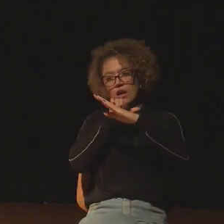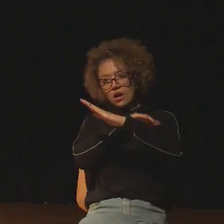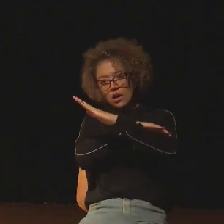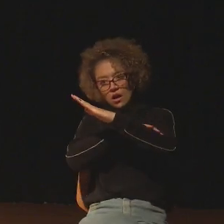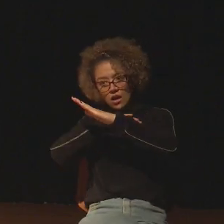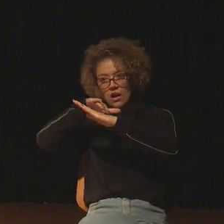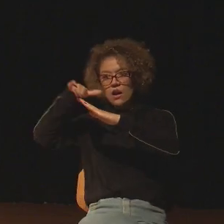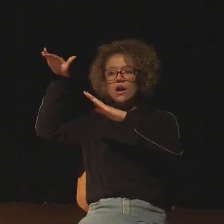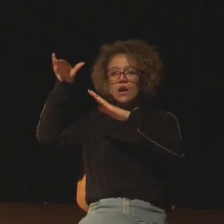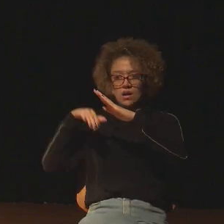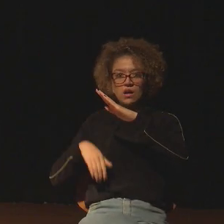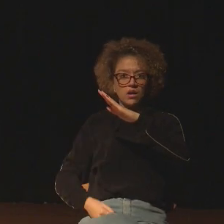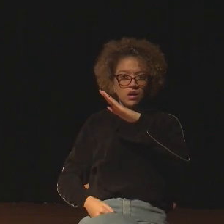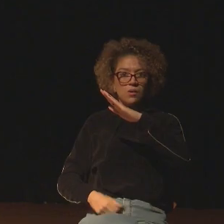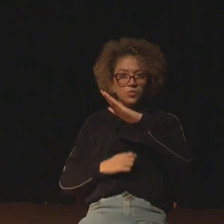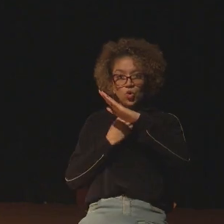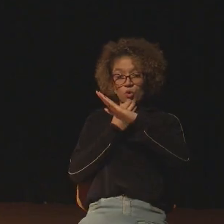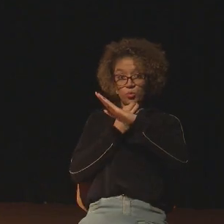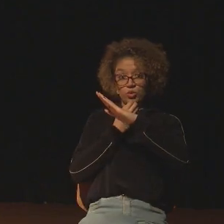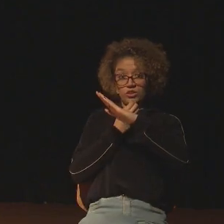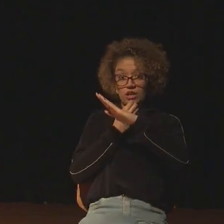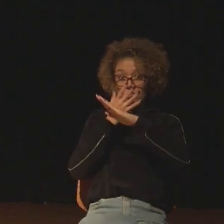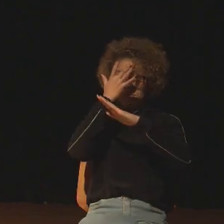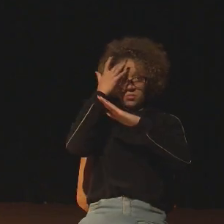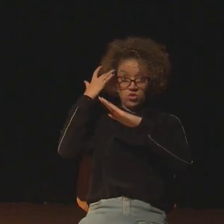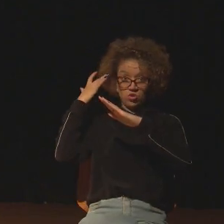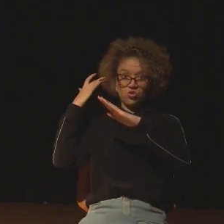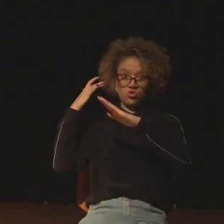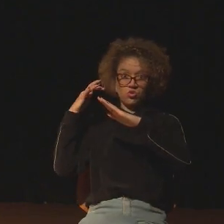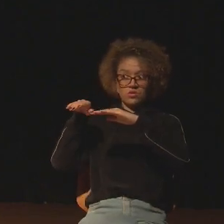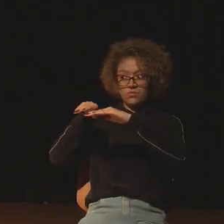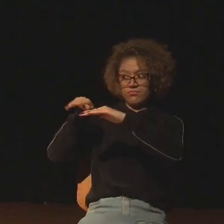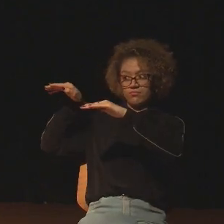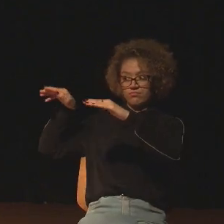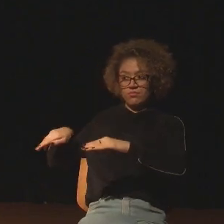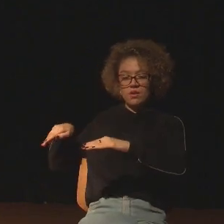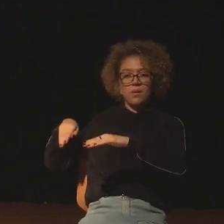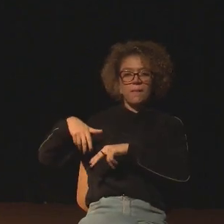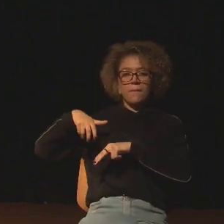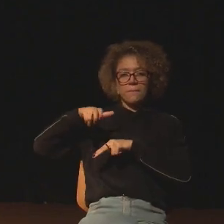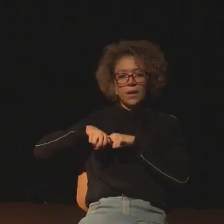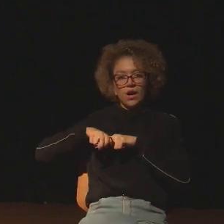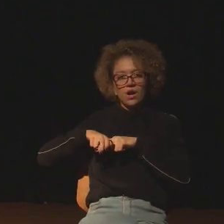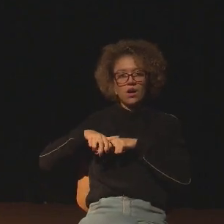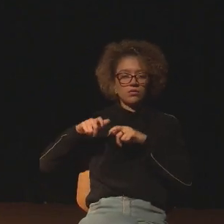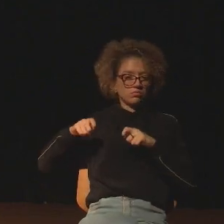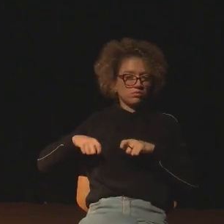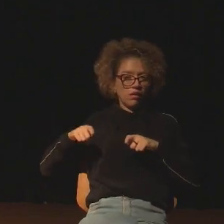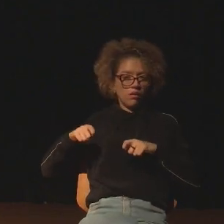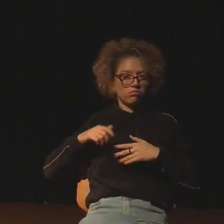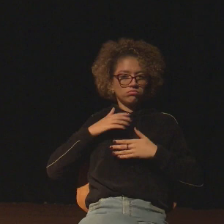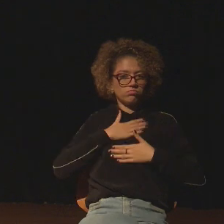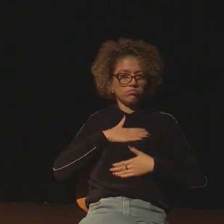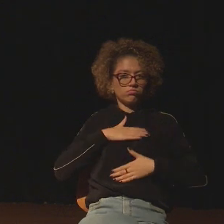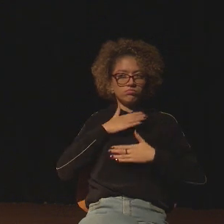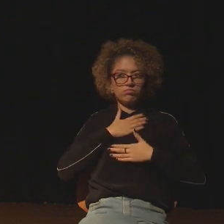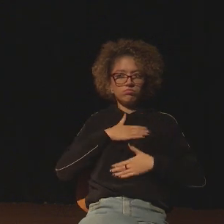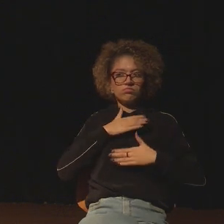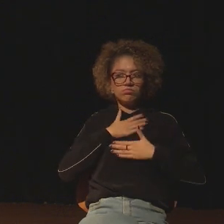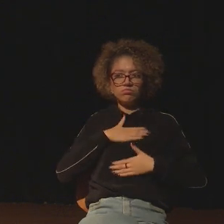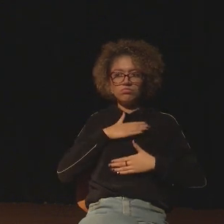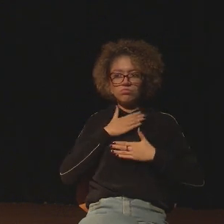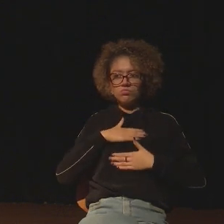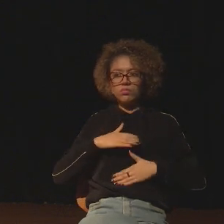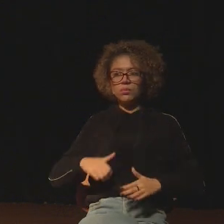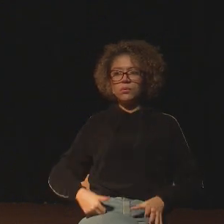também, para permitir que as pessoas possam parar, né? E esse conjunto todo articulado, de alguma maneira, cria um percurso